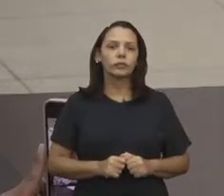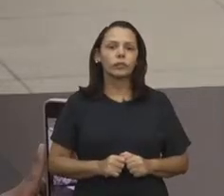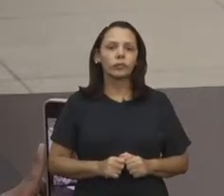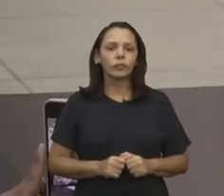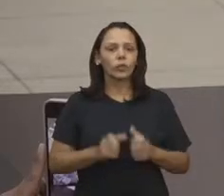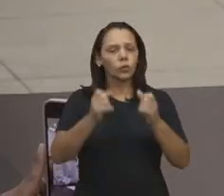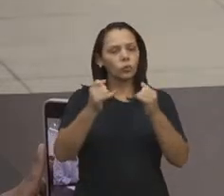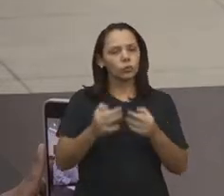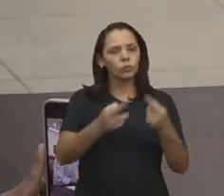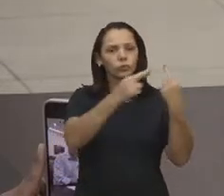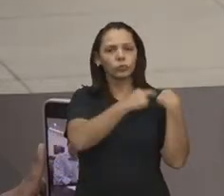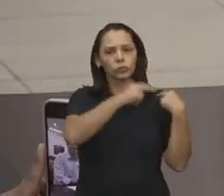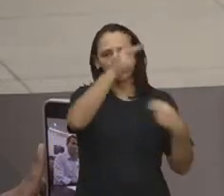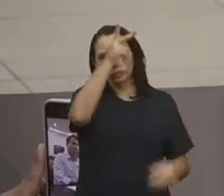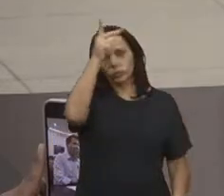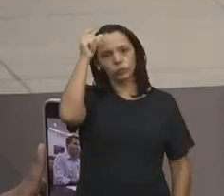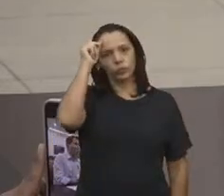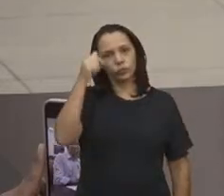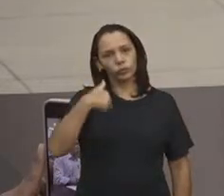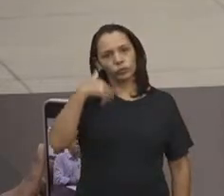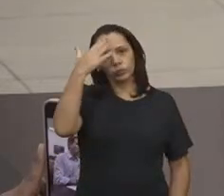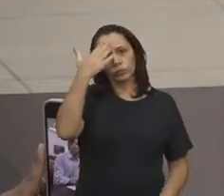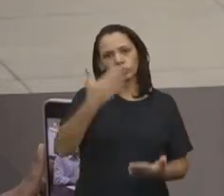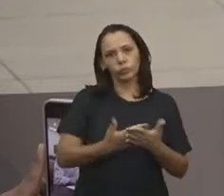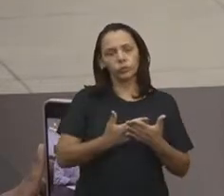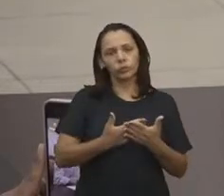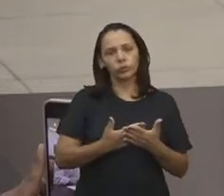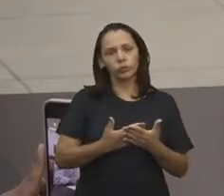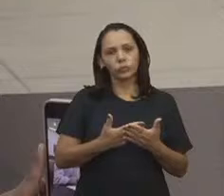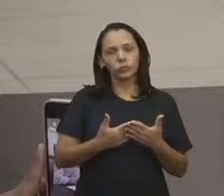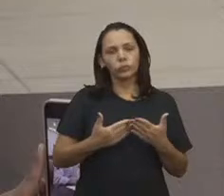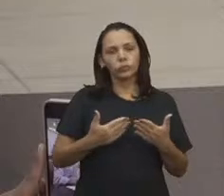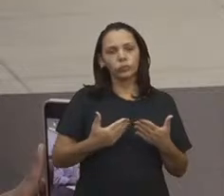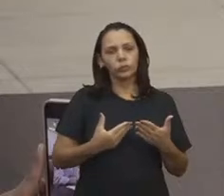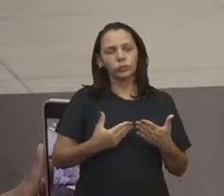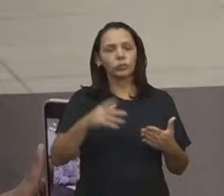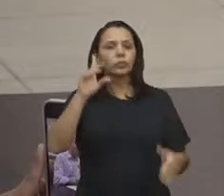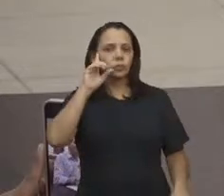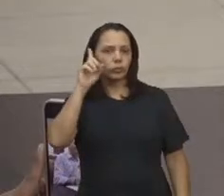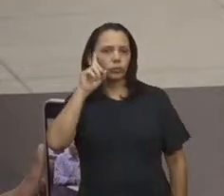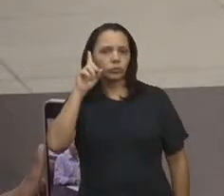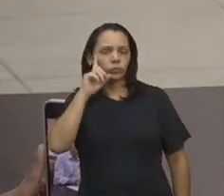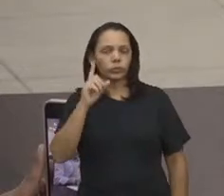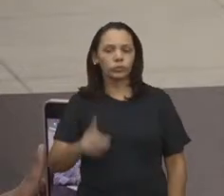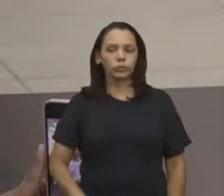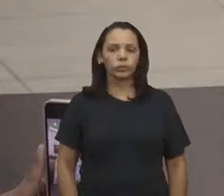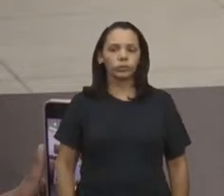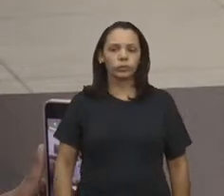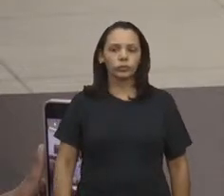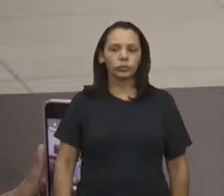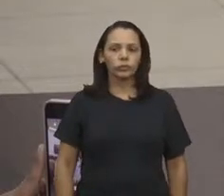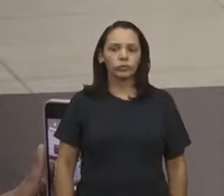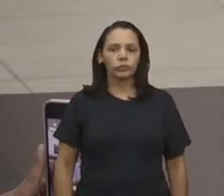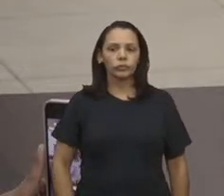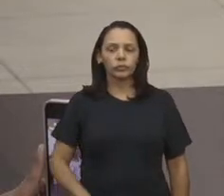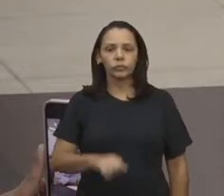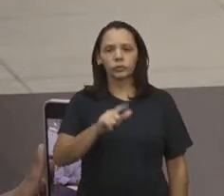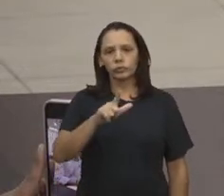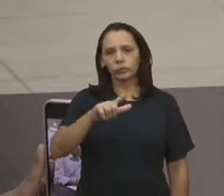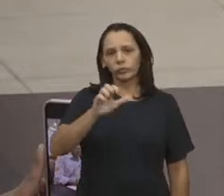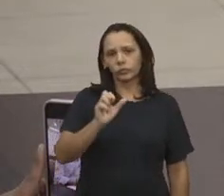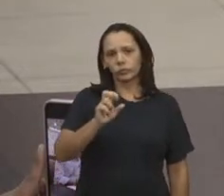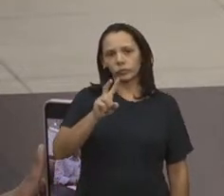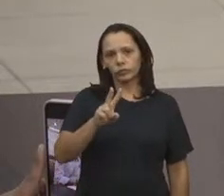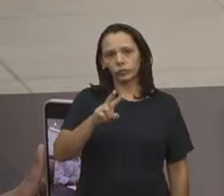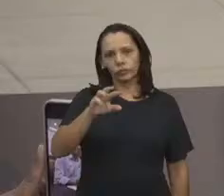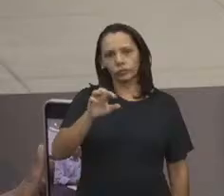do poder público, que eu acredito que seja o nosso dia a dia. Me refiro aqui aos leves.